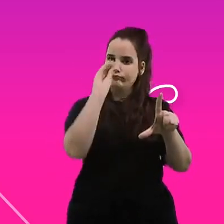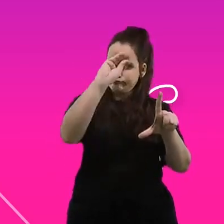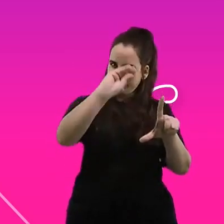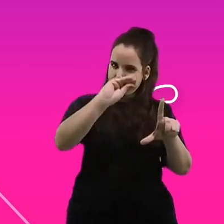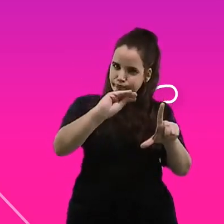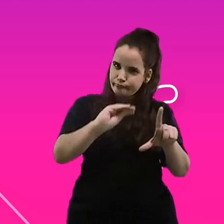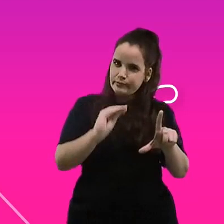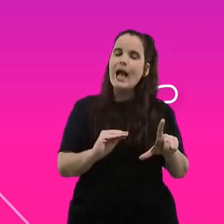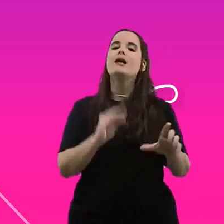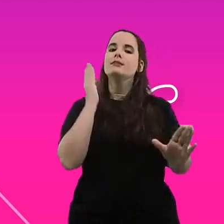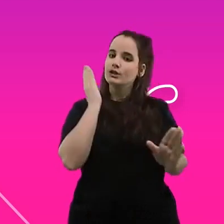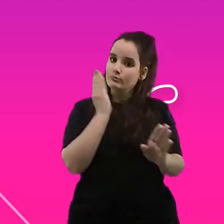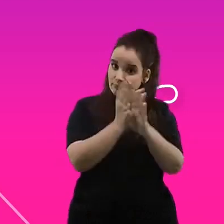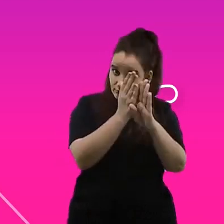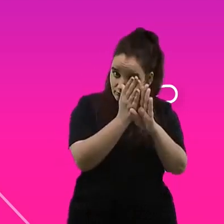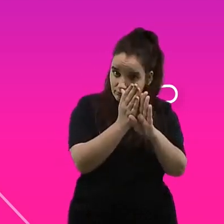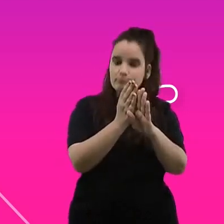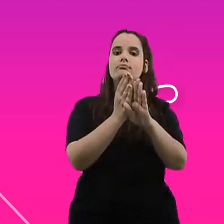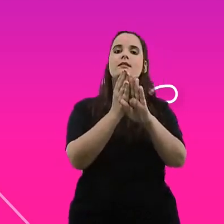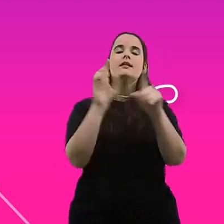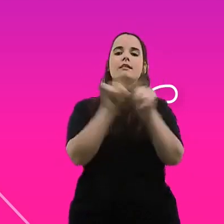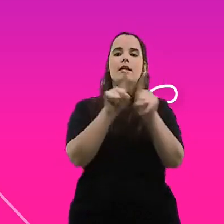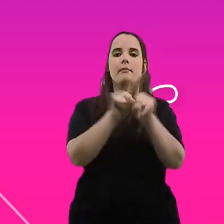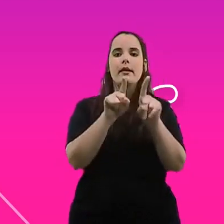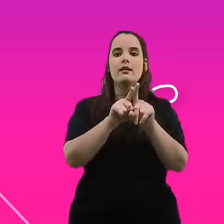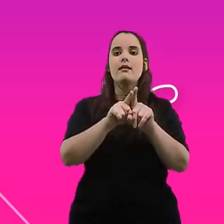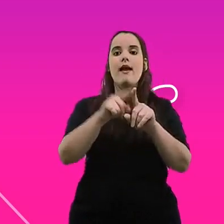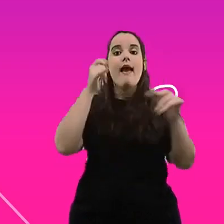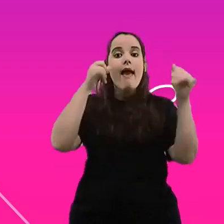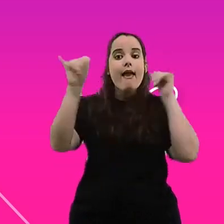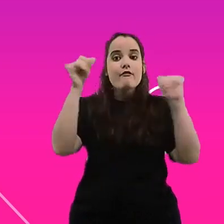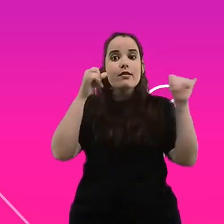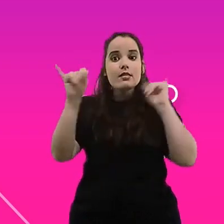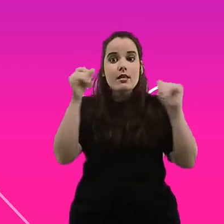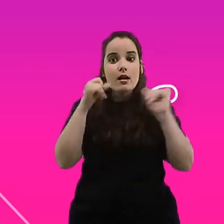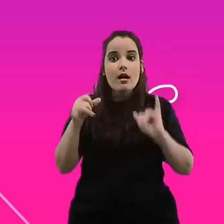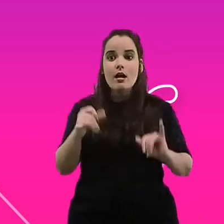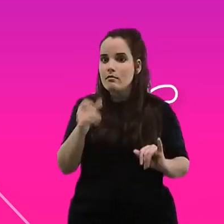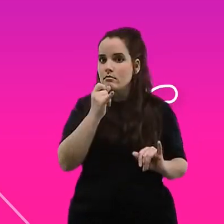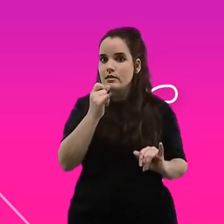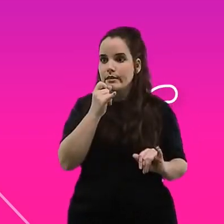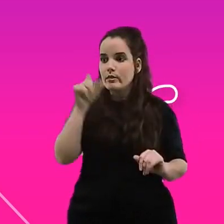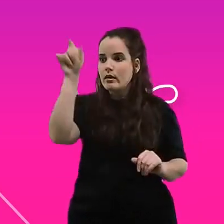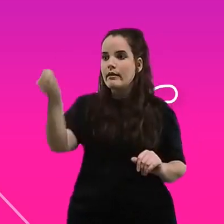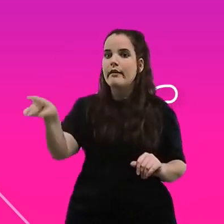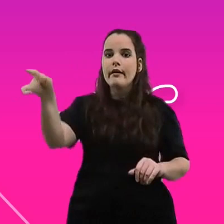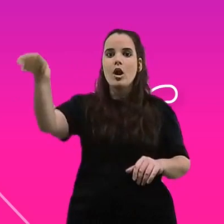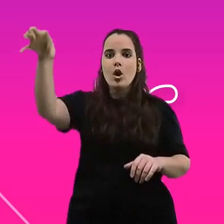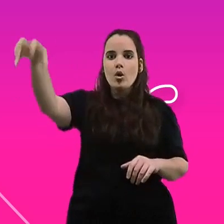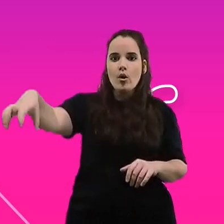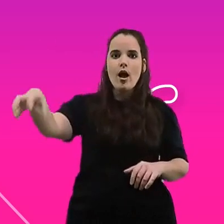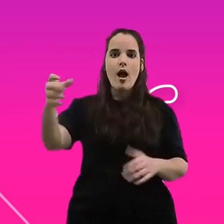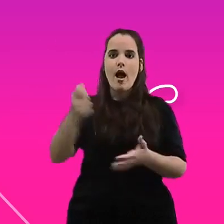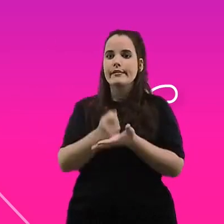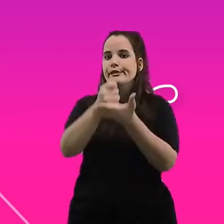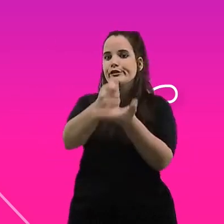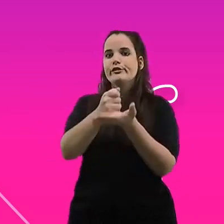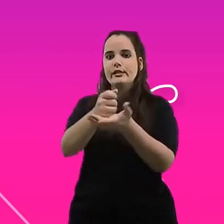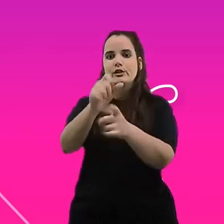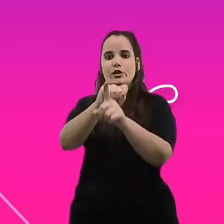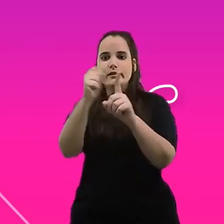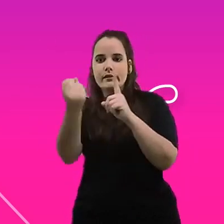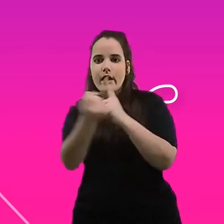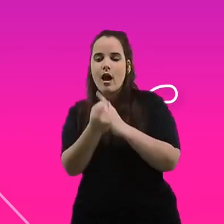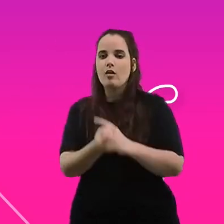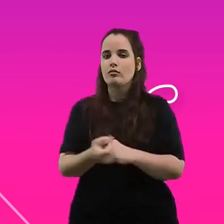identificar, agir efetivamente e até prever quais as unidades que às vezes têm um problema com uma assistente social ou com um cartório que está